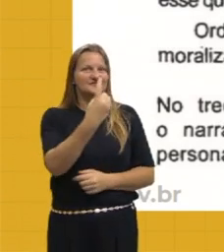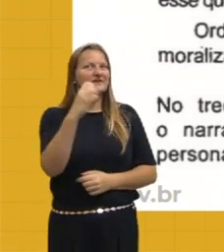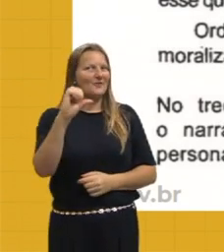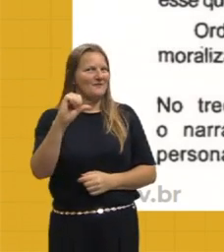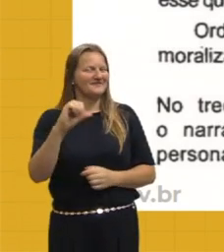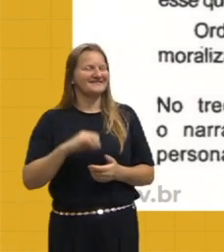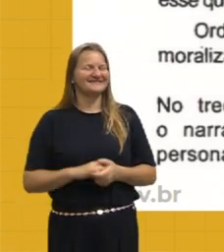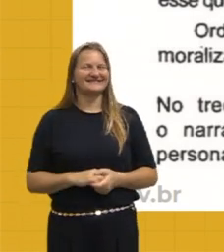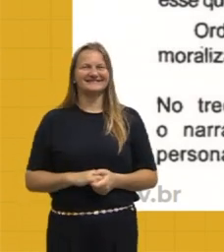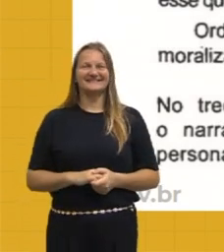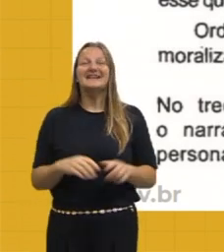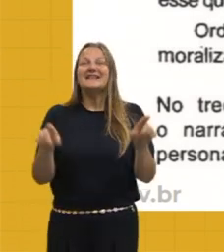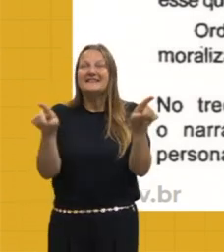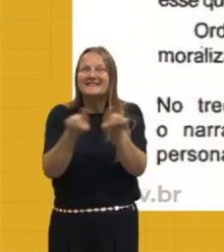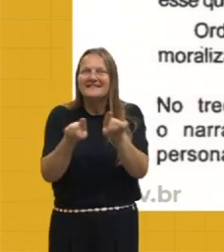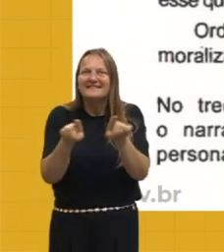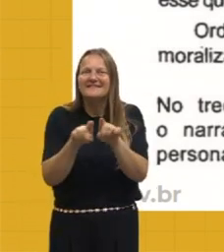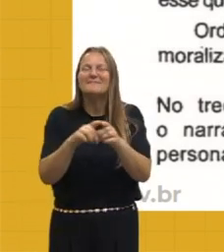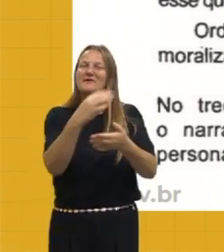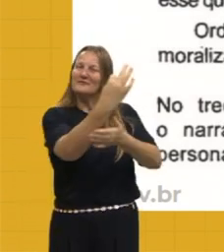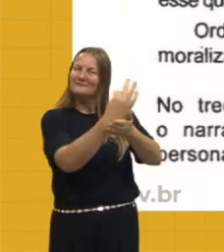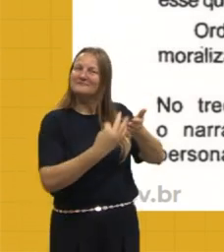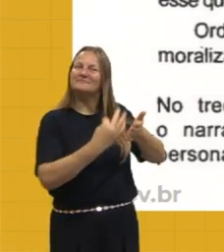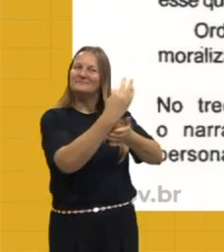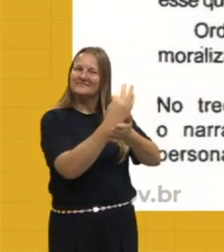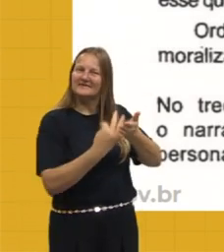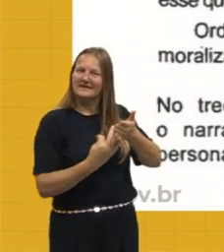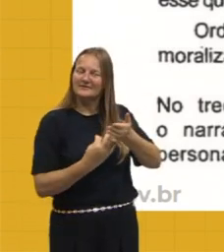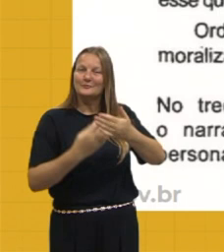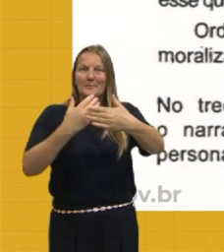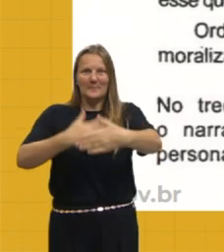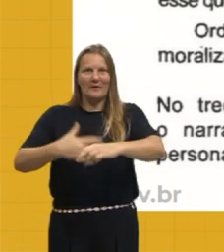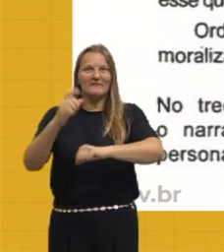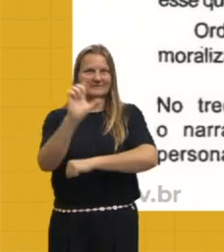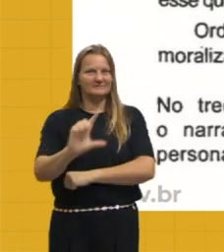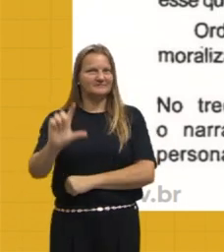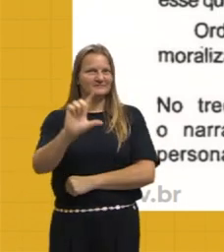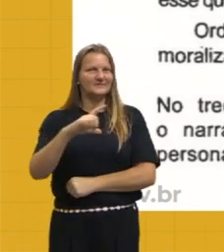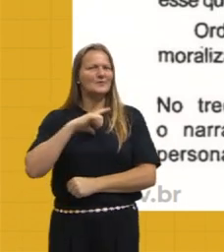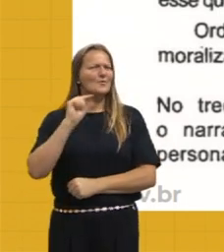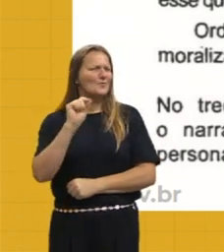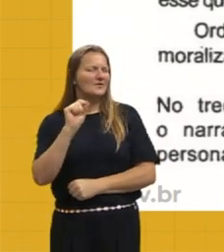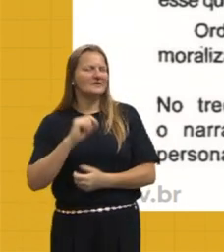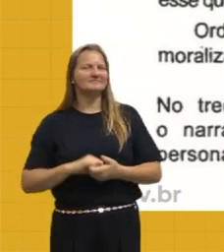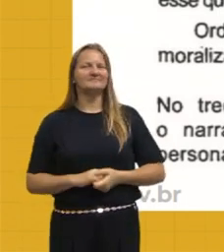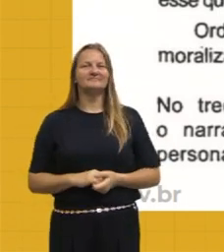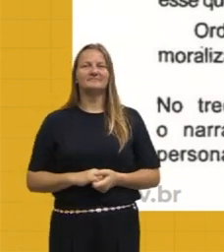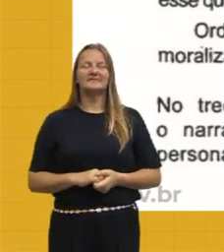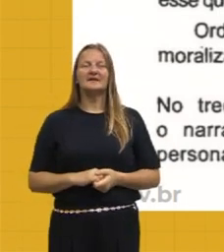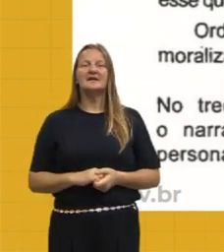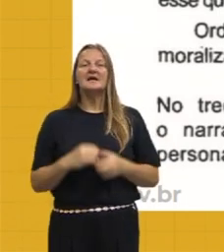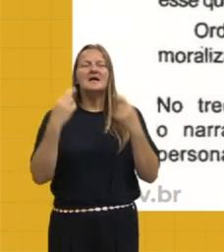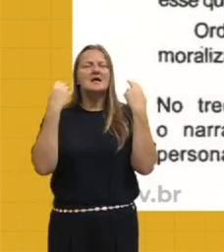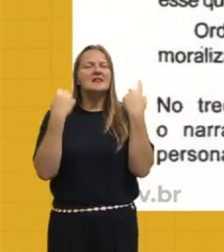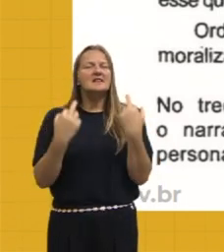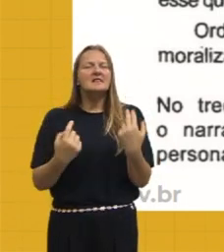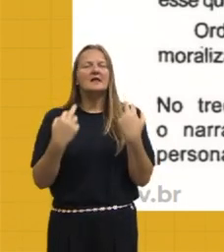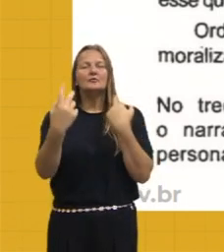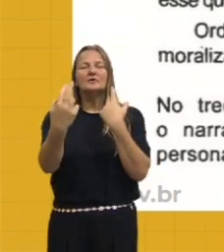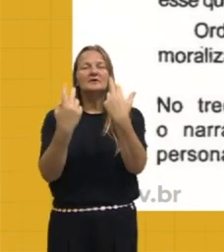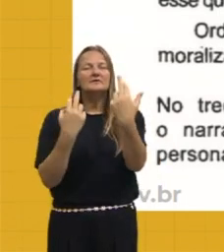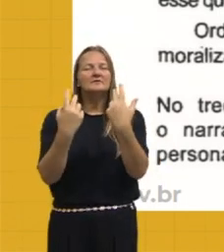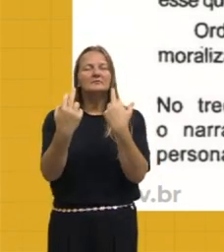também né num dos textos abordados dentro da prova ela fala sobre o naturalismo lá na aula